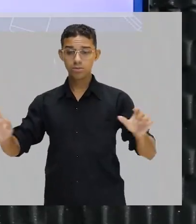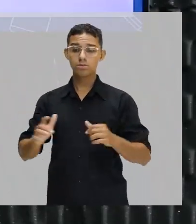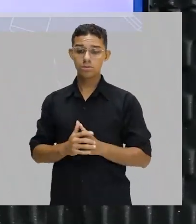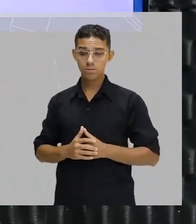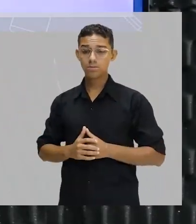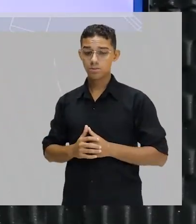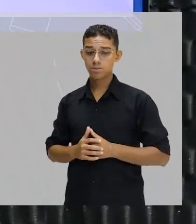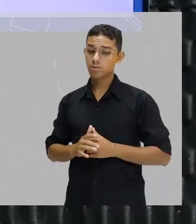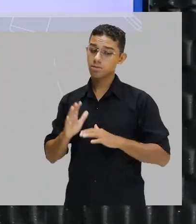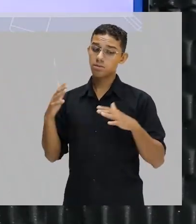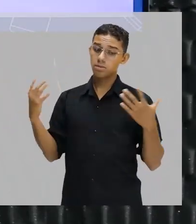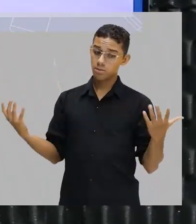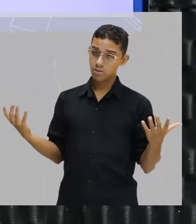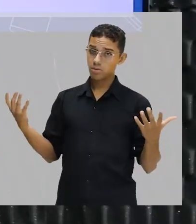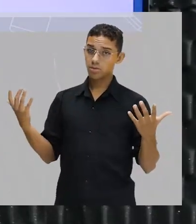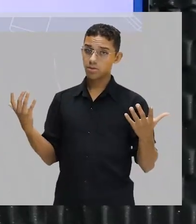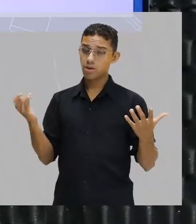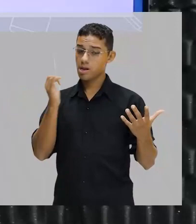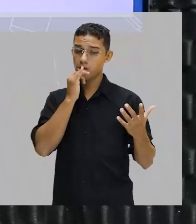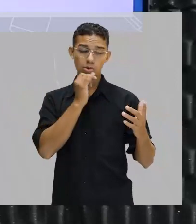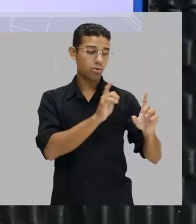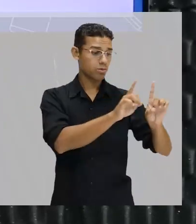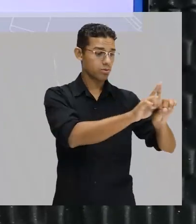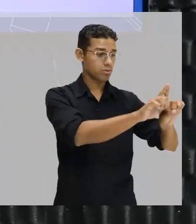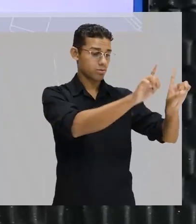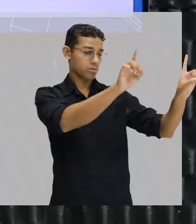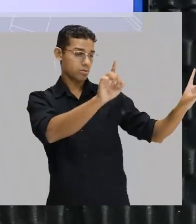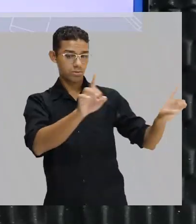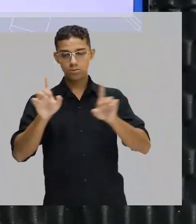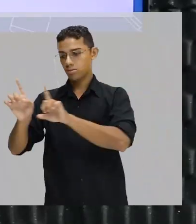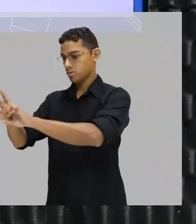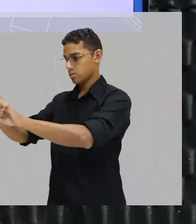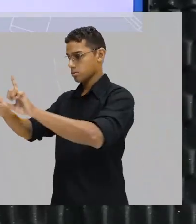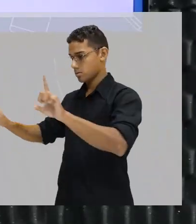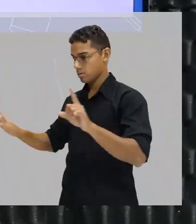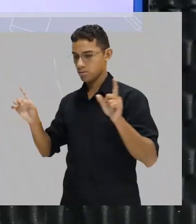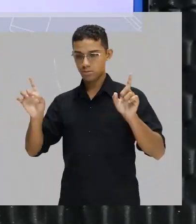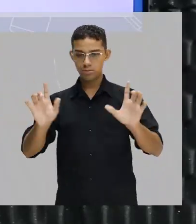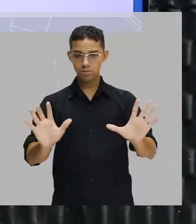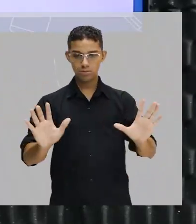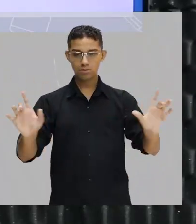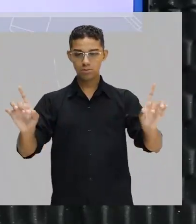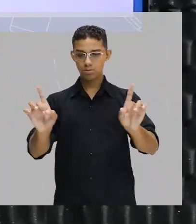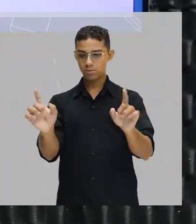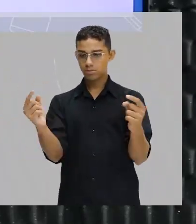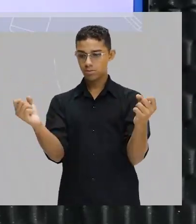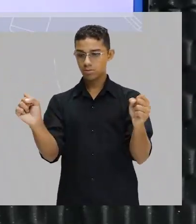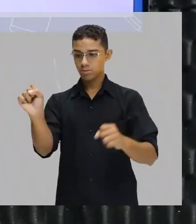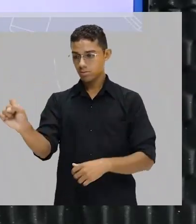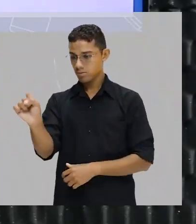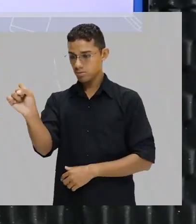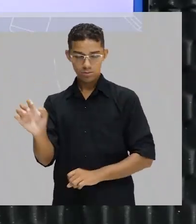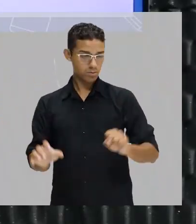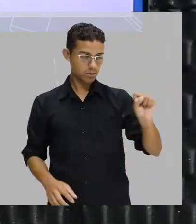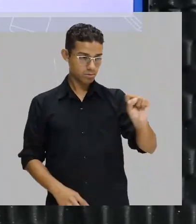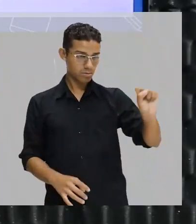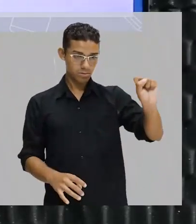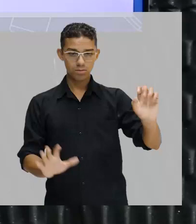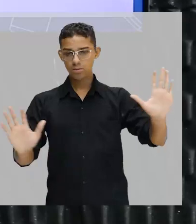desquitar dos seus respectivos cônjuges. Então, a ambiguidade nos traz essas duas